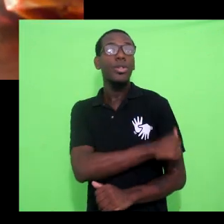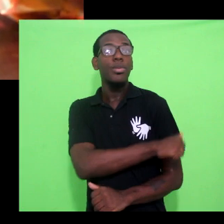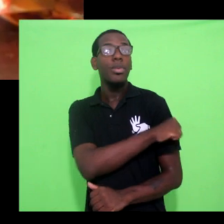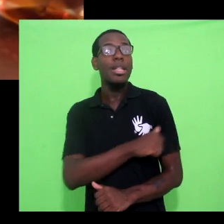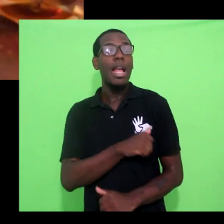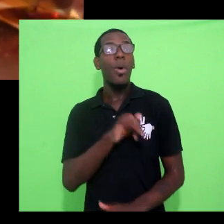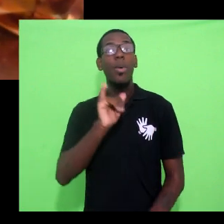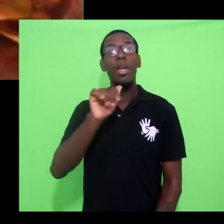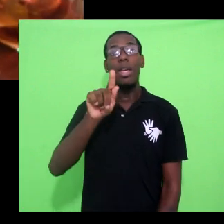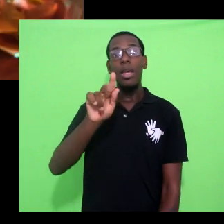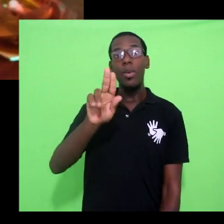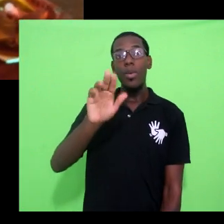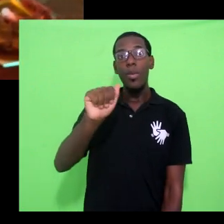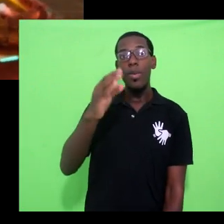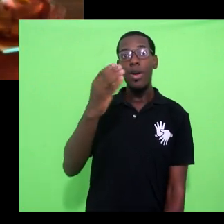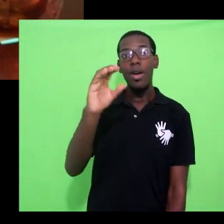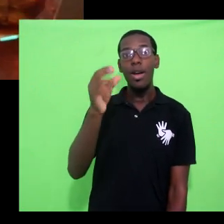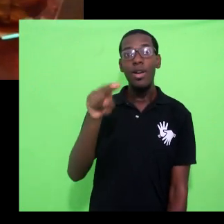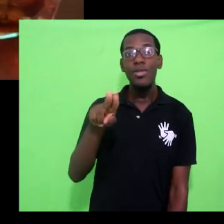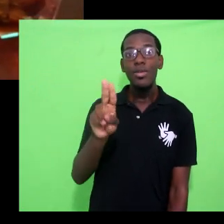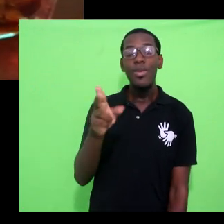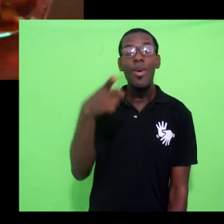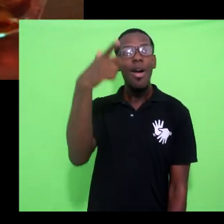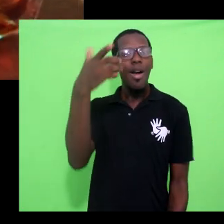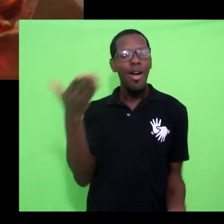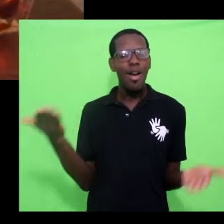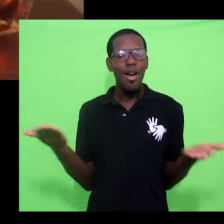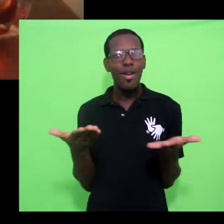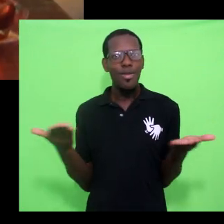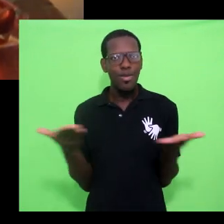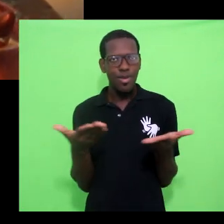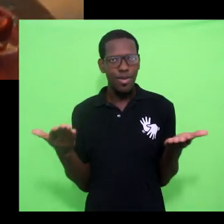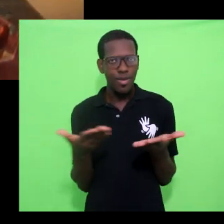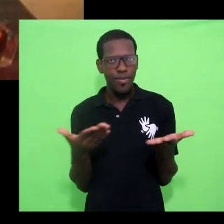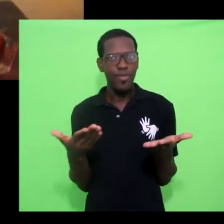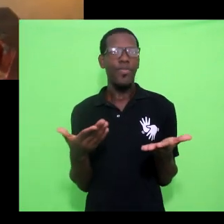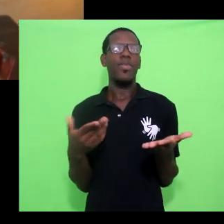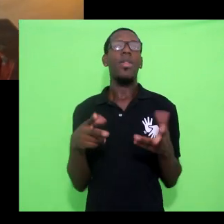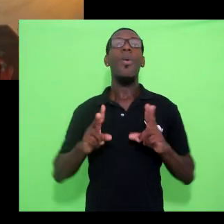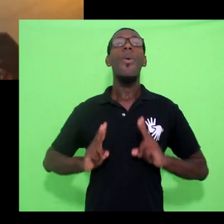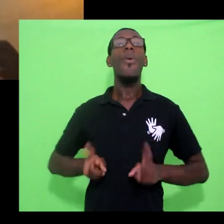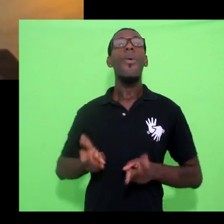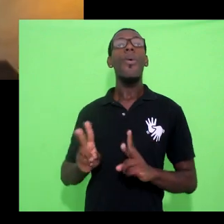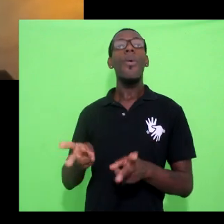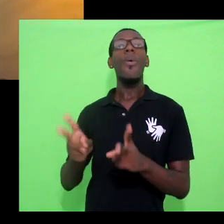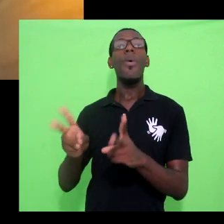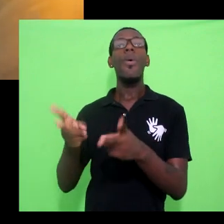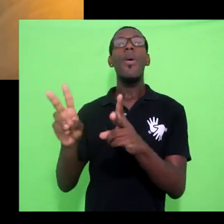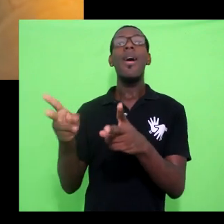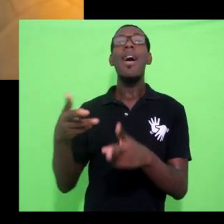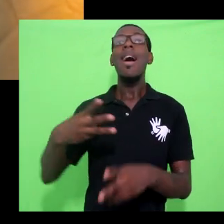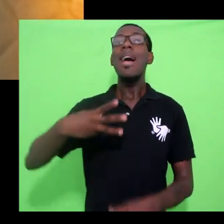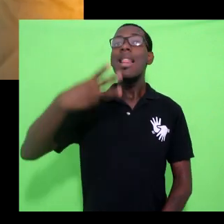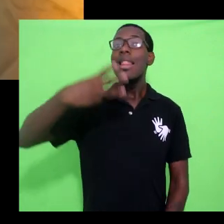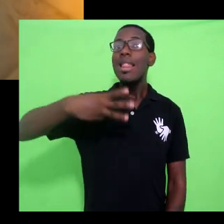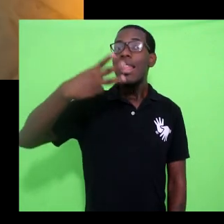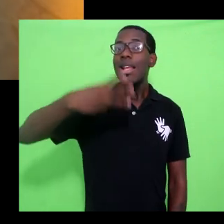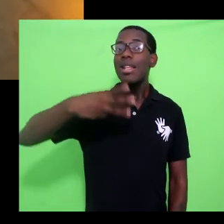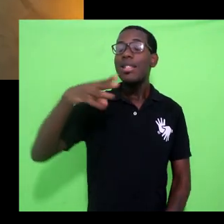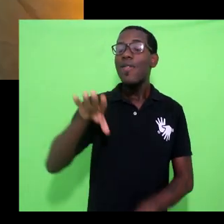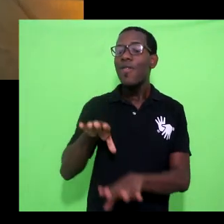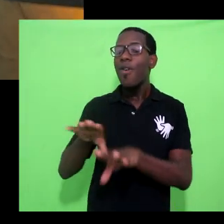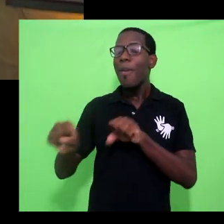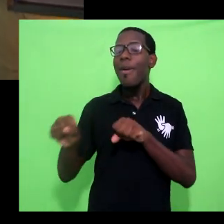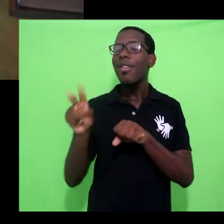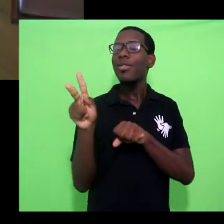nascido a 27 de setembro de 1940 no Hospital de Iguaçu, e atualmente